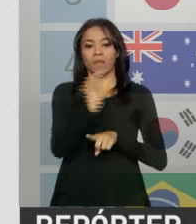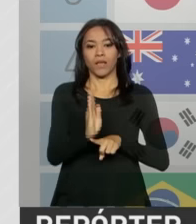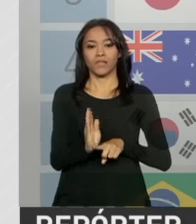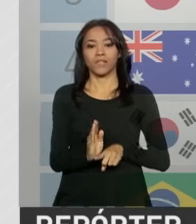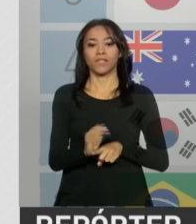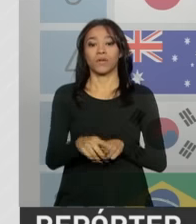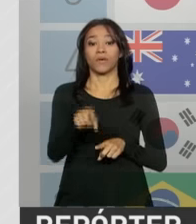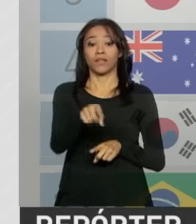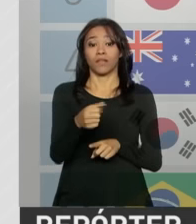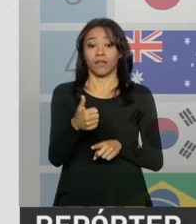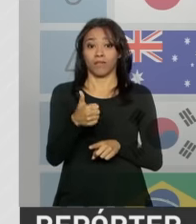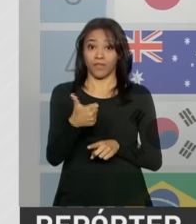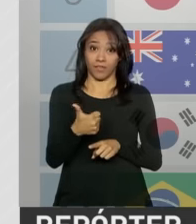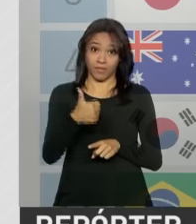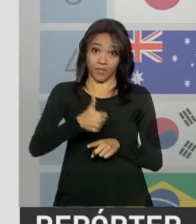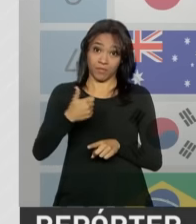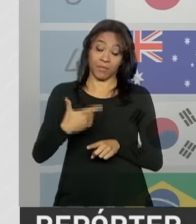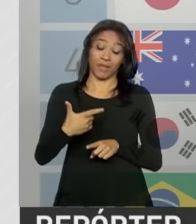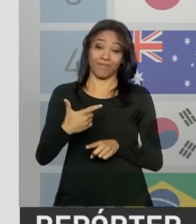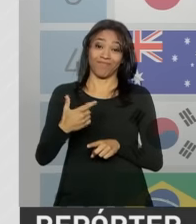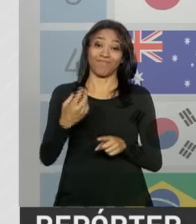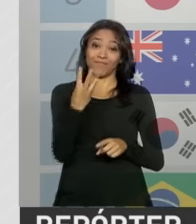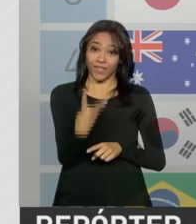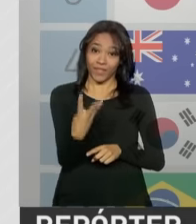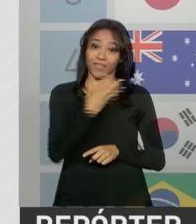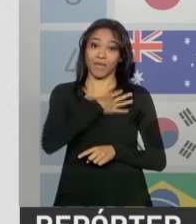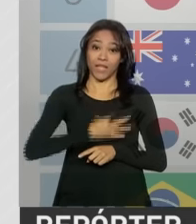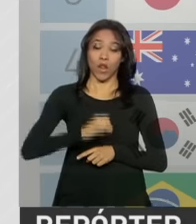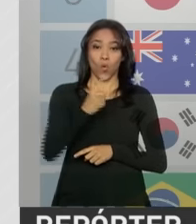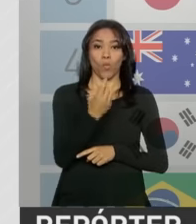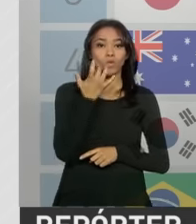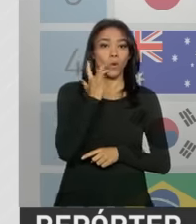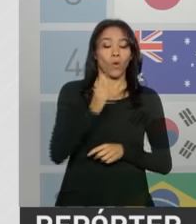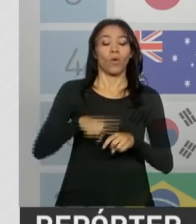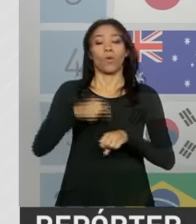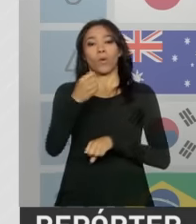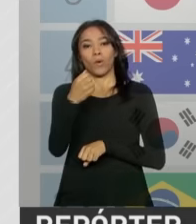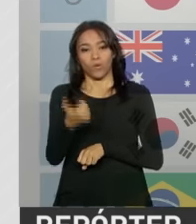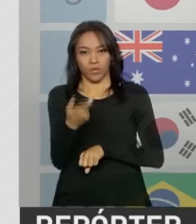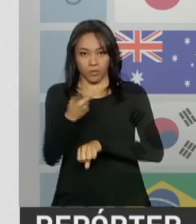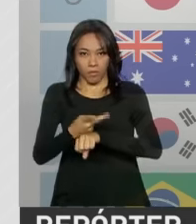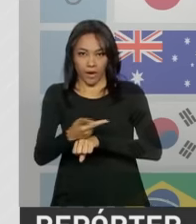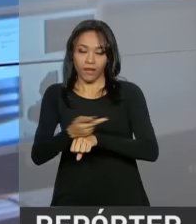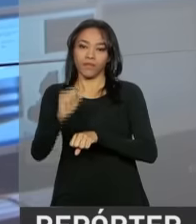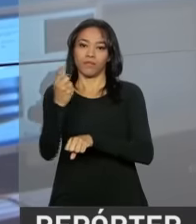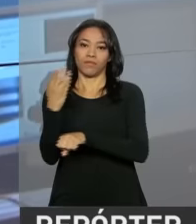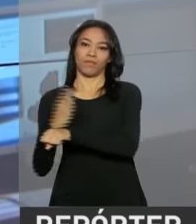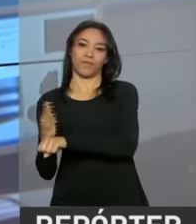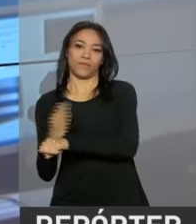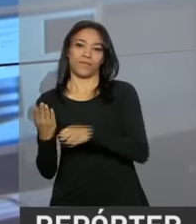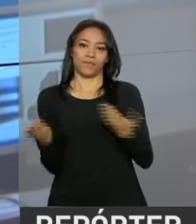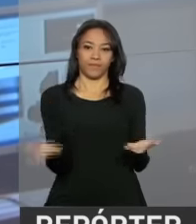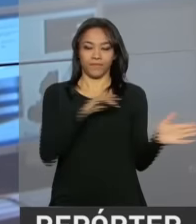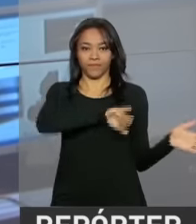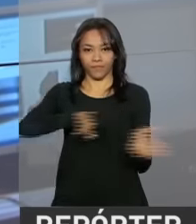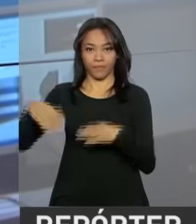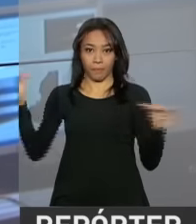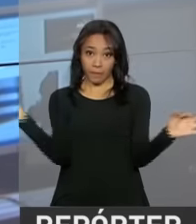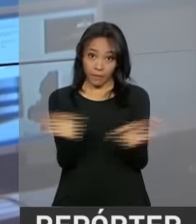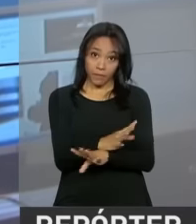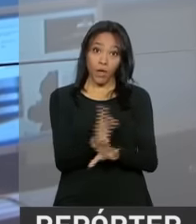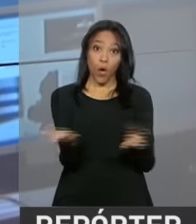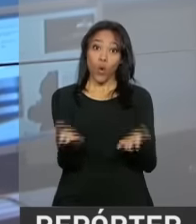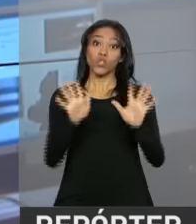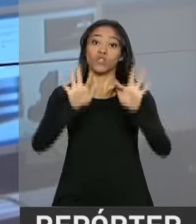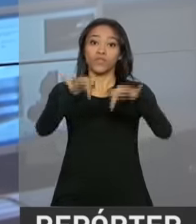em 21º lugar com 3 medalhas. Uma de ouro, uma de prata e uma de bronze. Termina hoje o prazo para